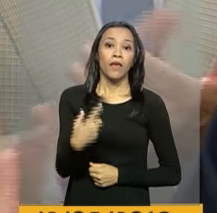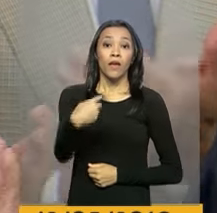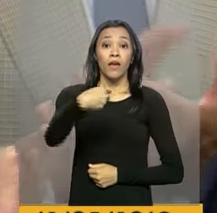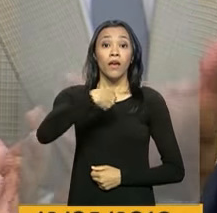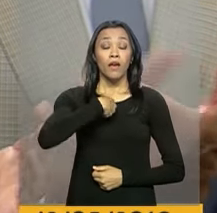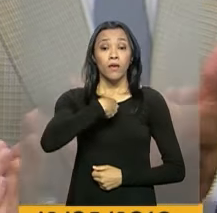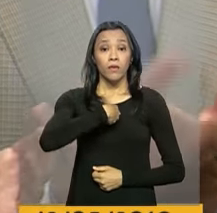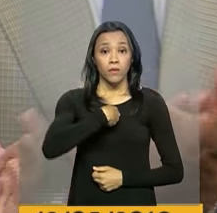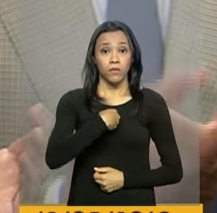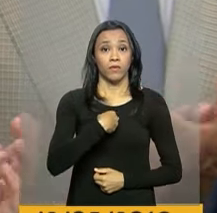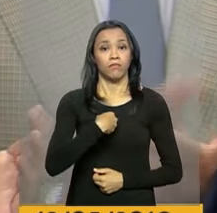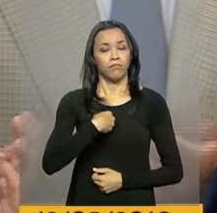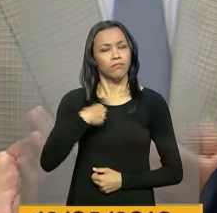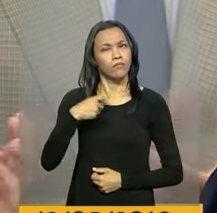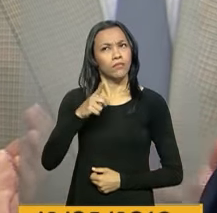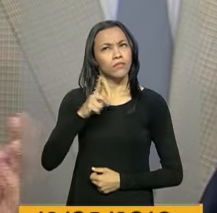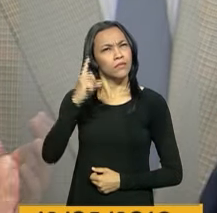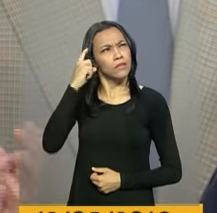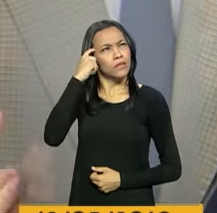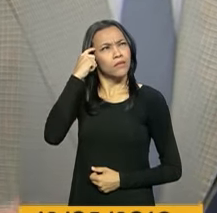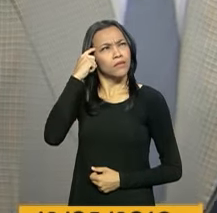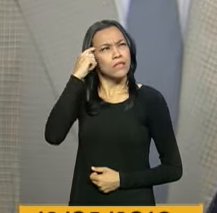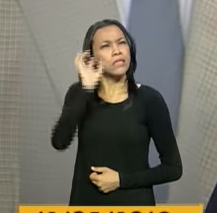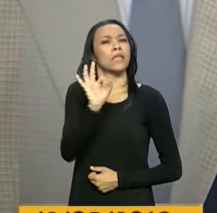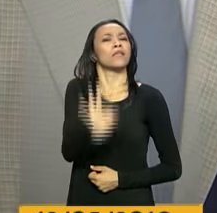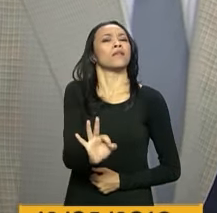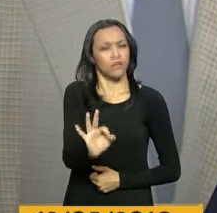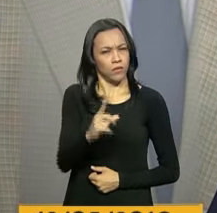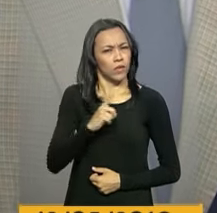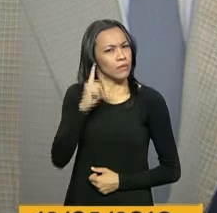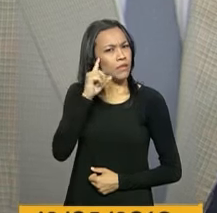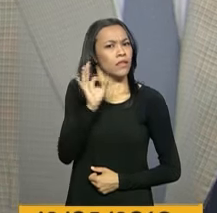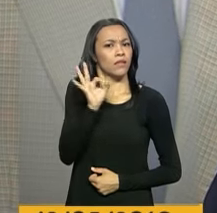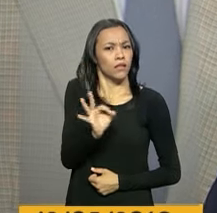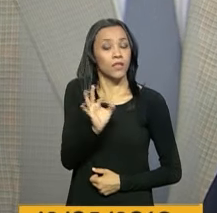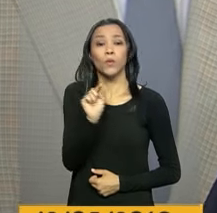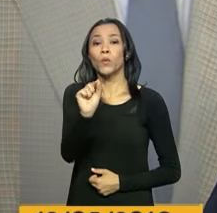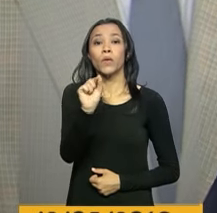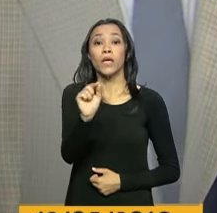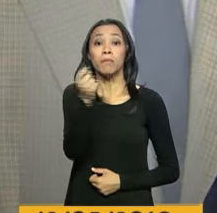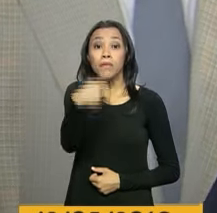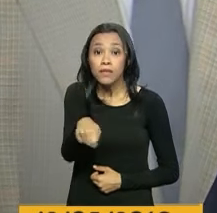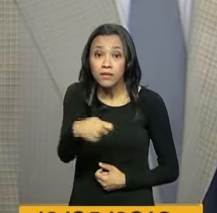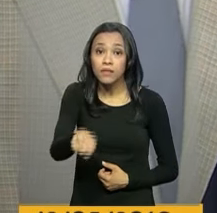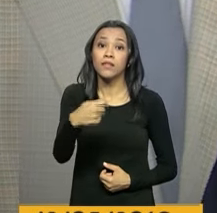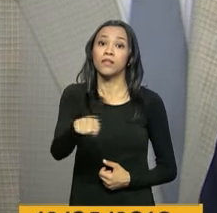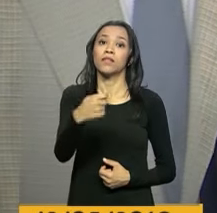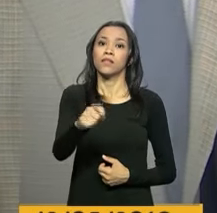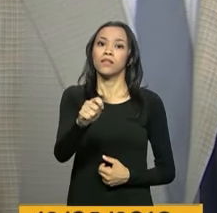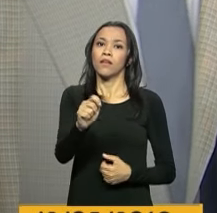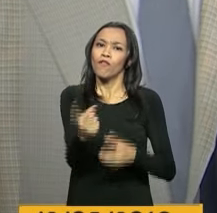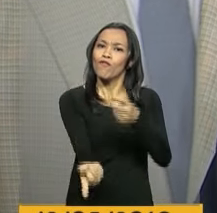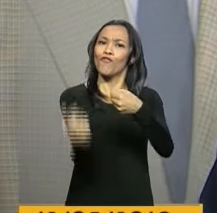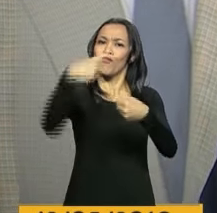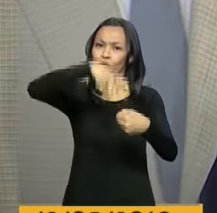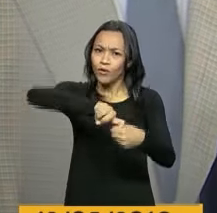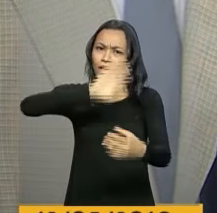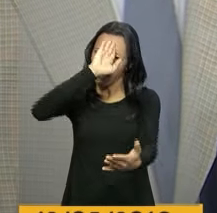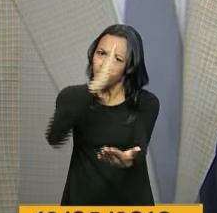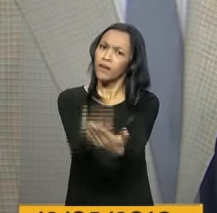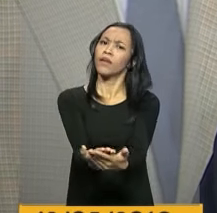a absoluta convicção de que é preciso resgatar a credibilidade do